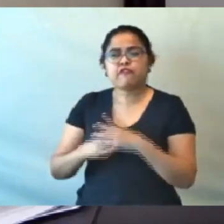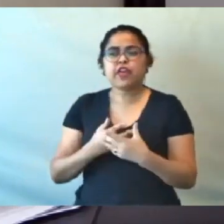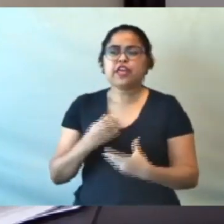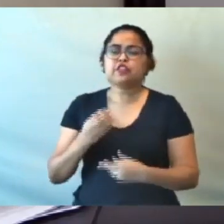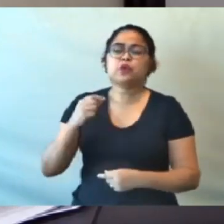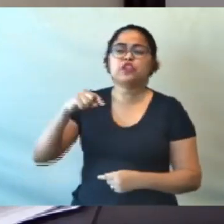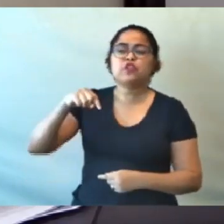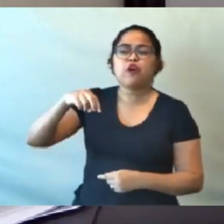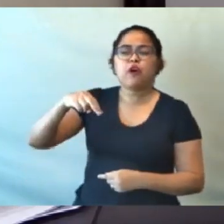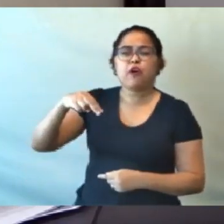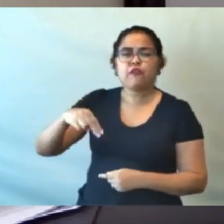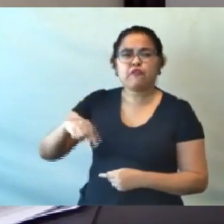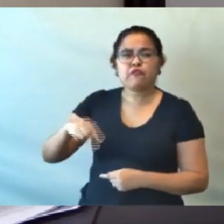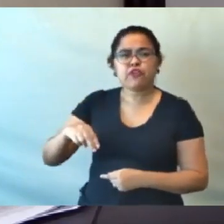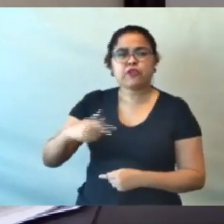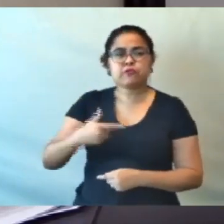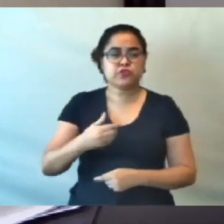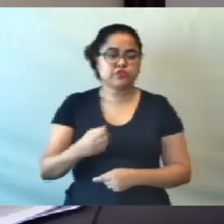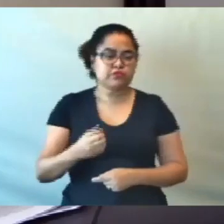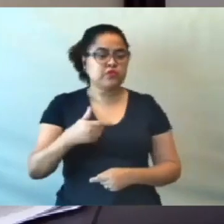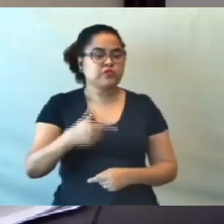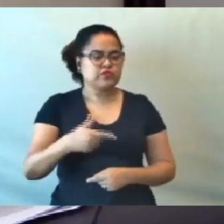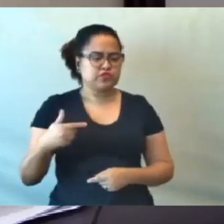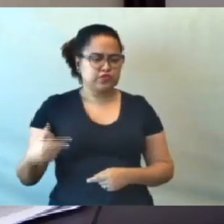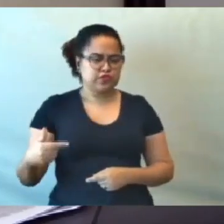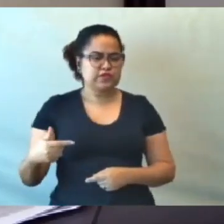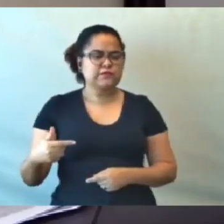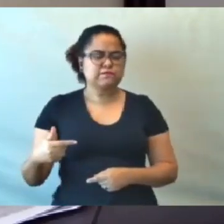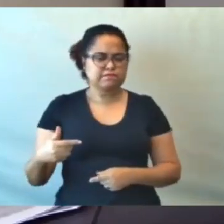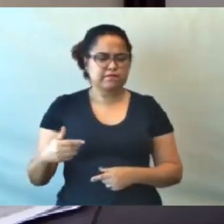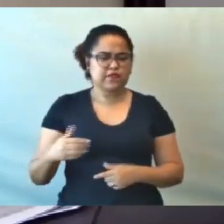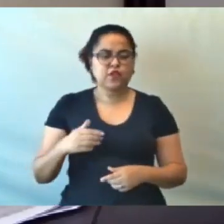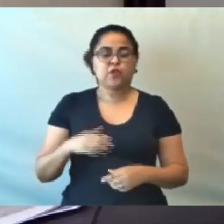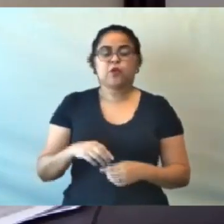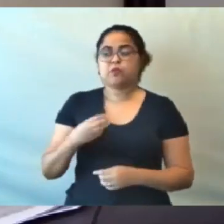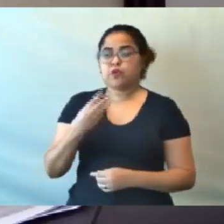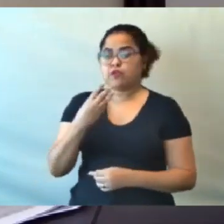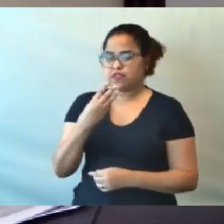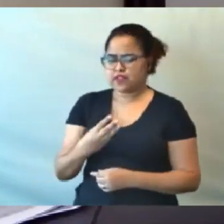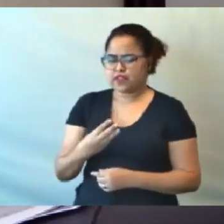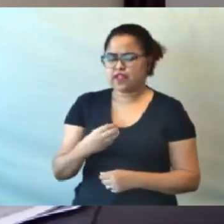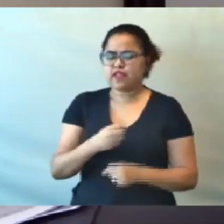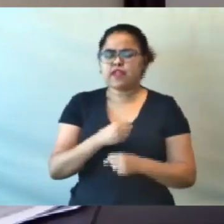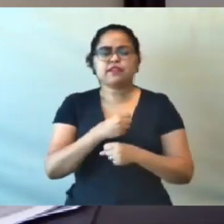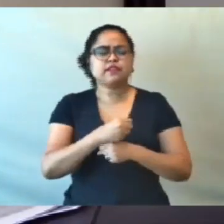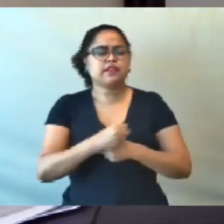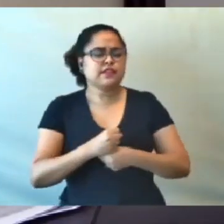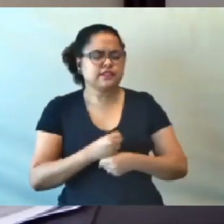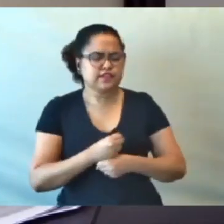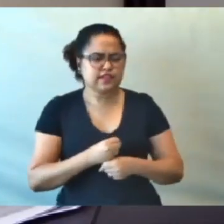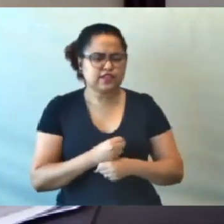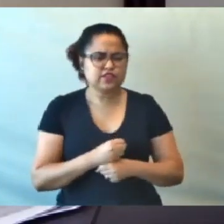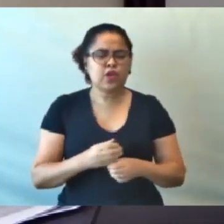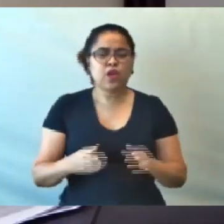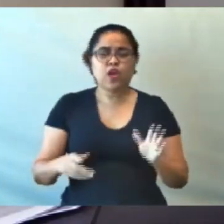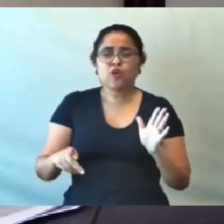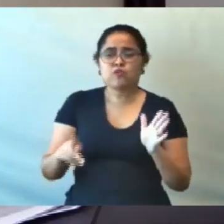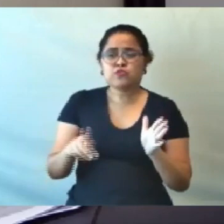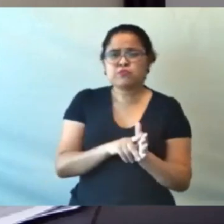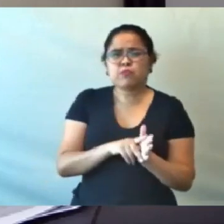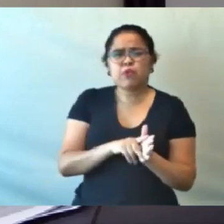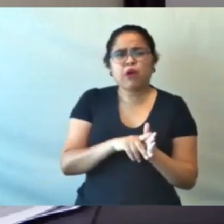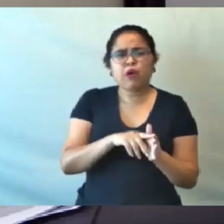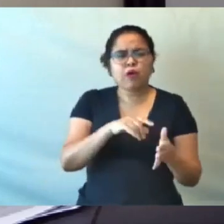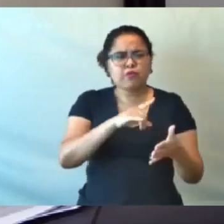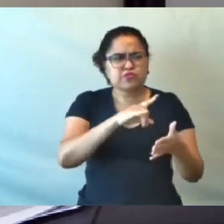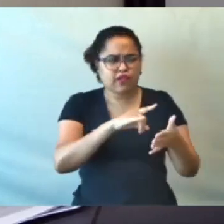por 6 anos. Todos os dados e até mesmo os próprios relatórios deixam essas evidências de que não foi atendido o limite para a